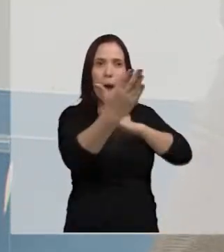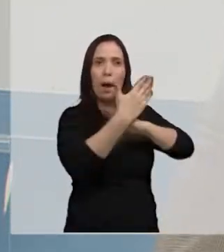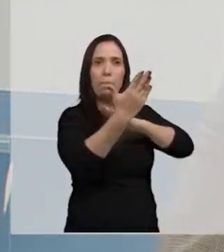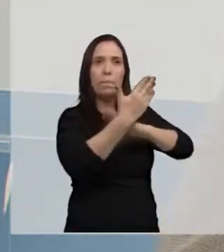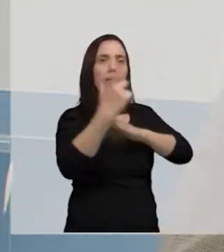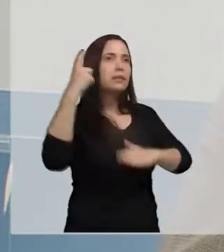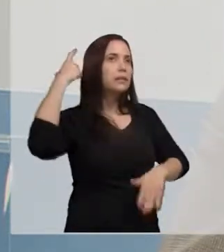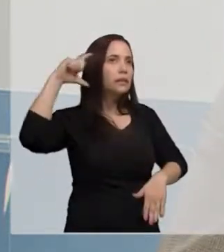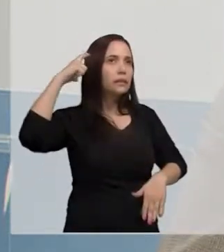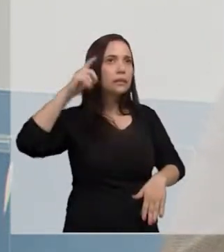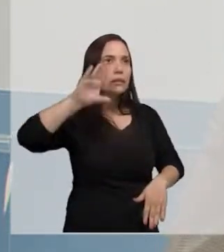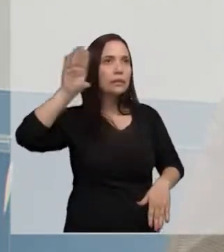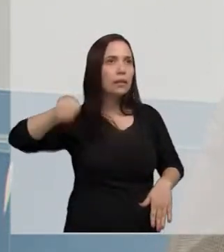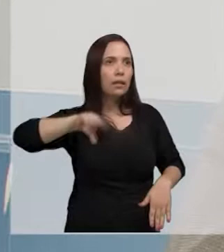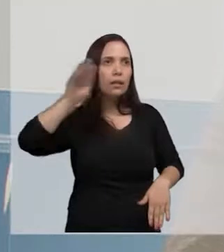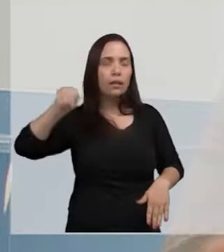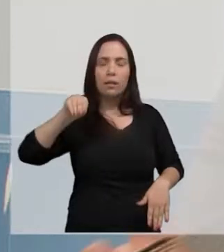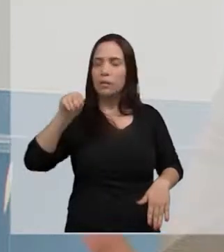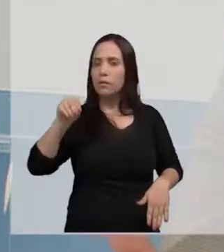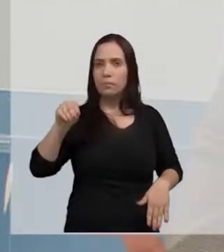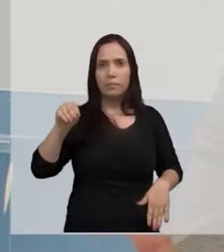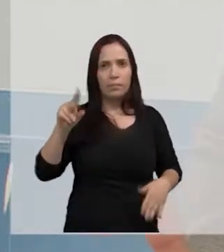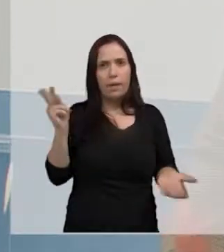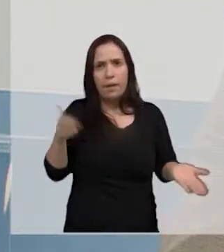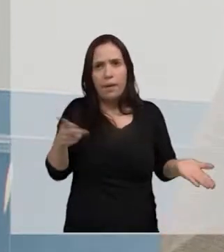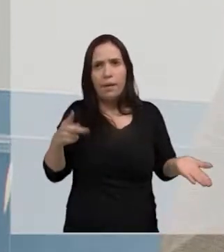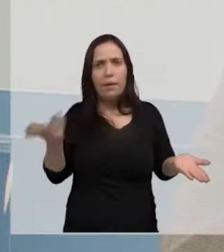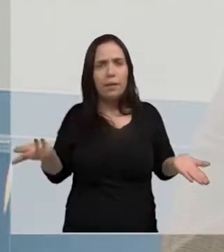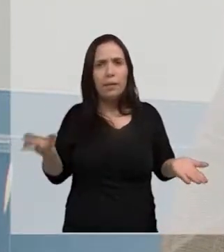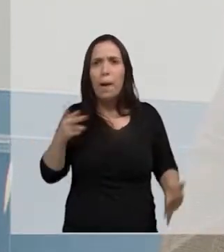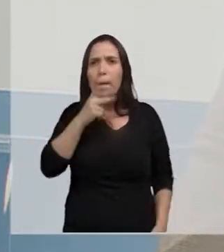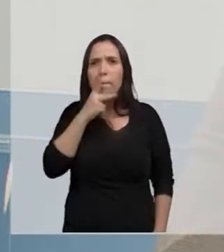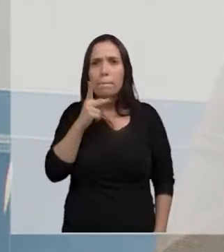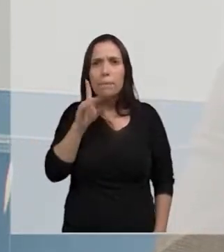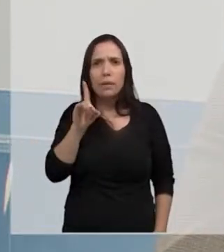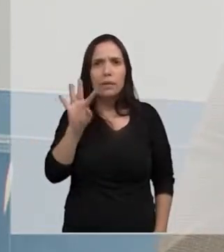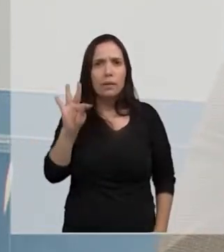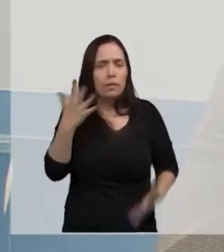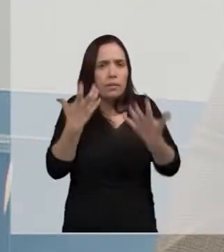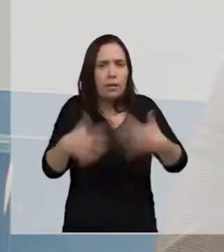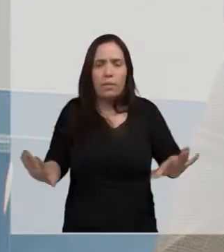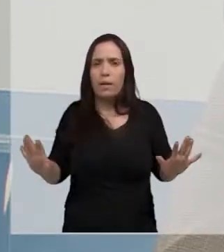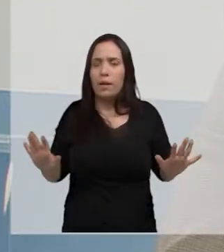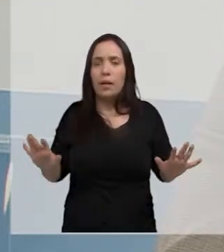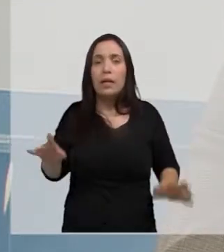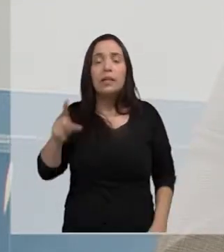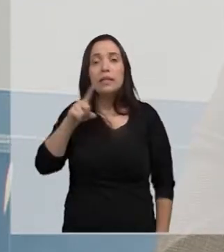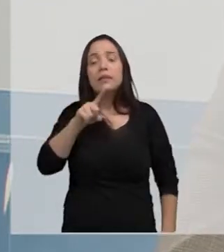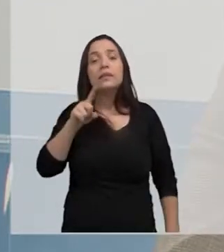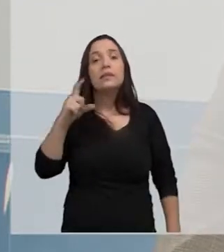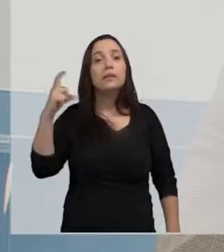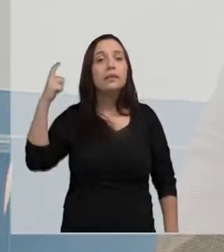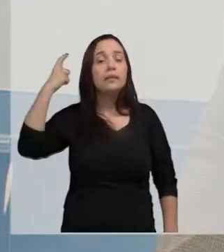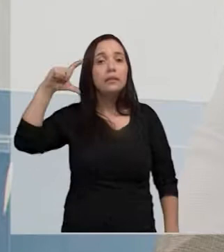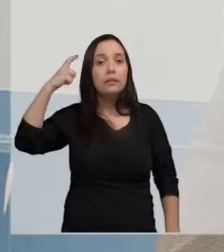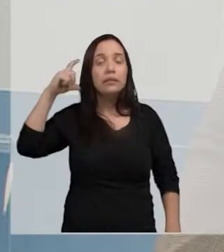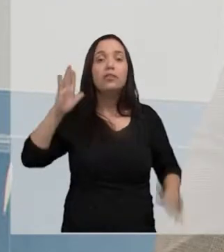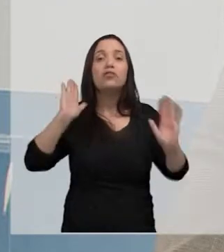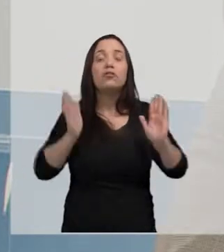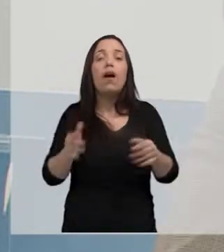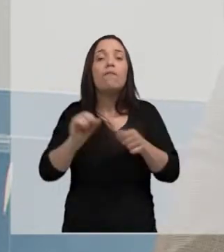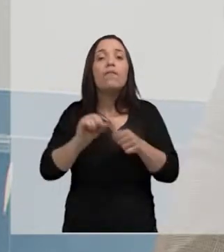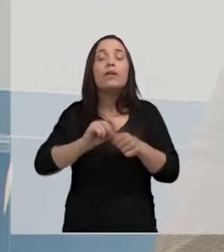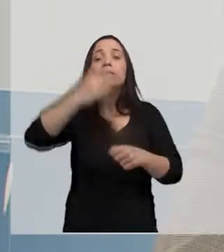Isso quem pensou isso pensou de forma errada, porque claramente o Cid já fez uma coisa